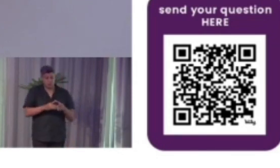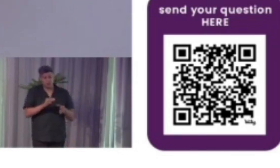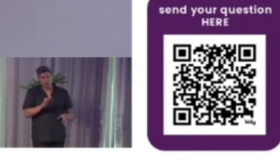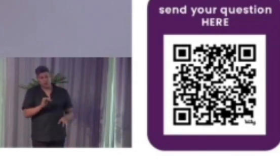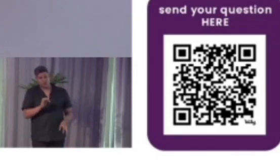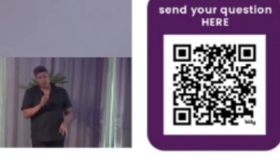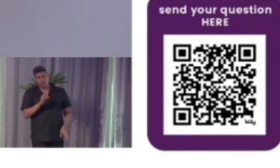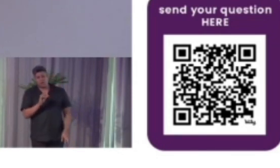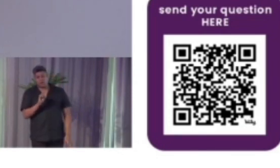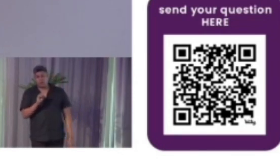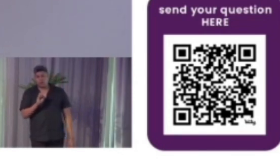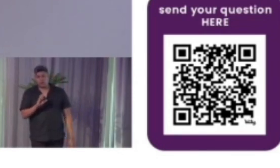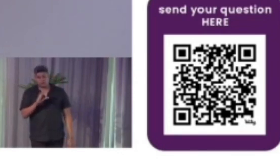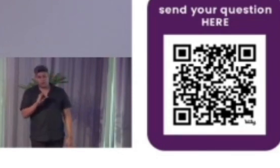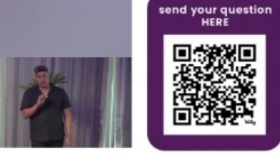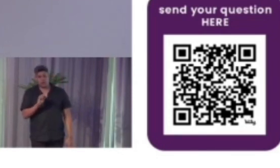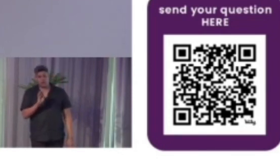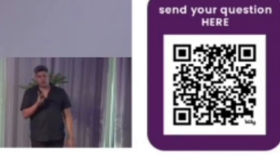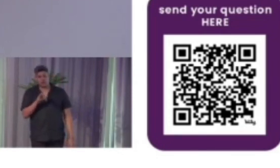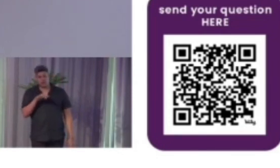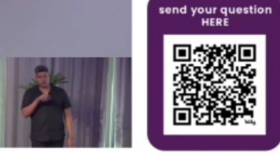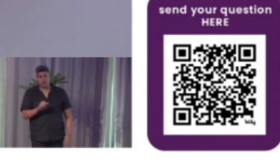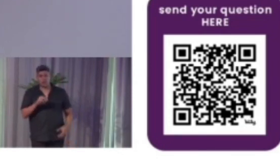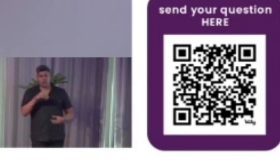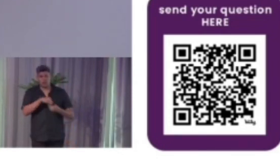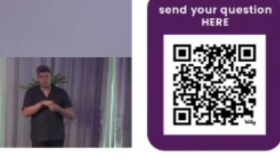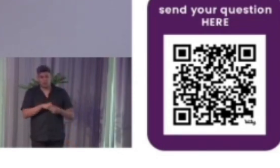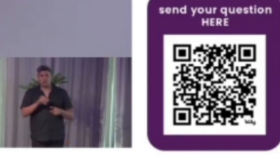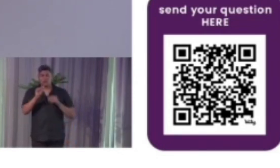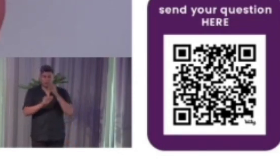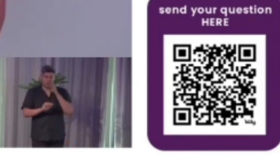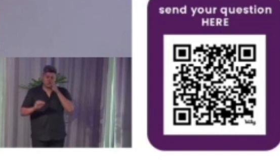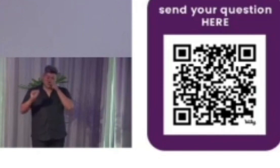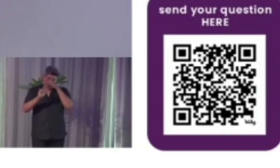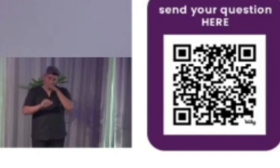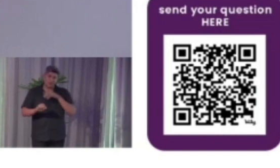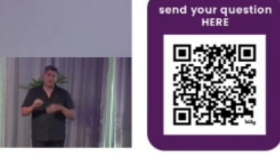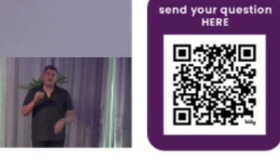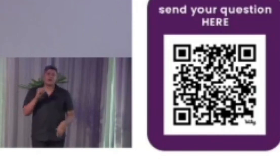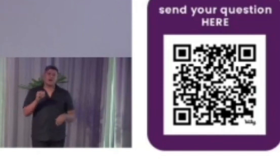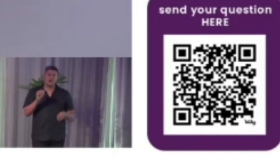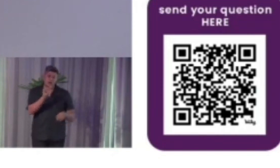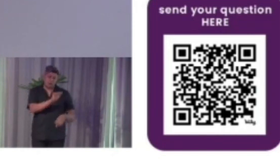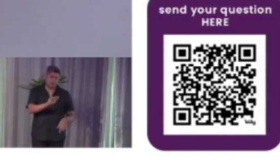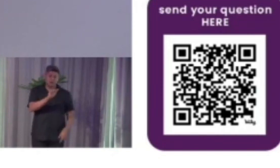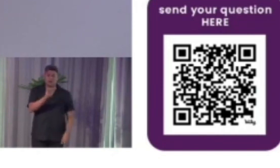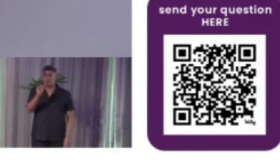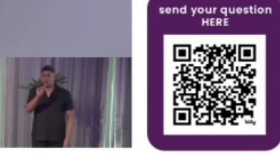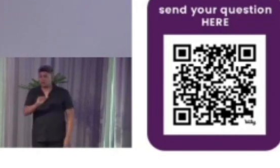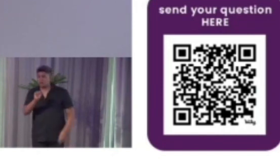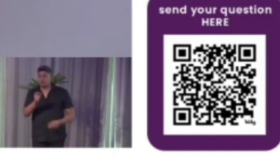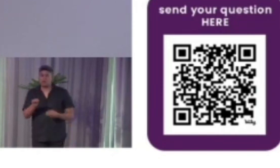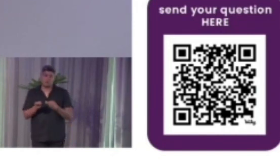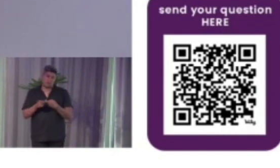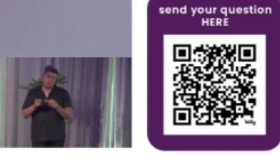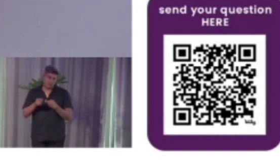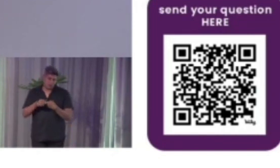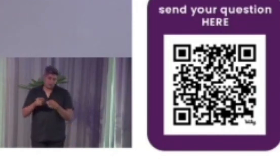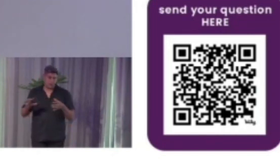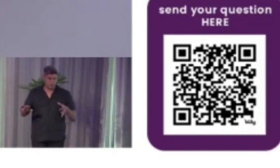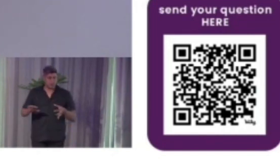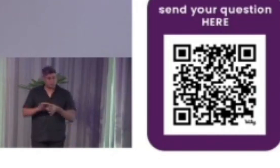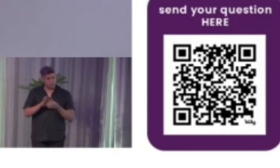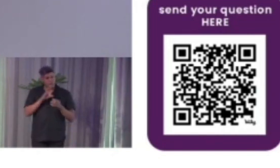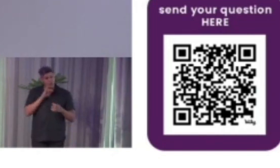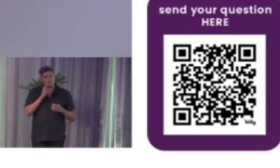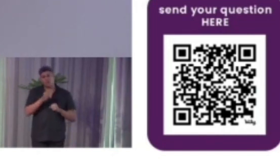dentro da Sociedade Brasileira de Pneumologia e Tisiologia, fazendo uma interface entre associações médicas e dando muito mais força.